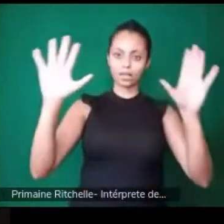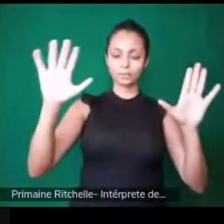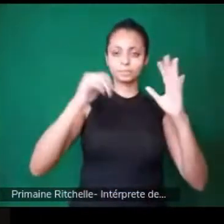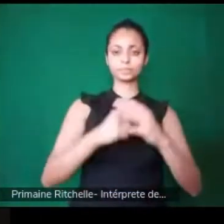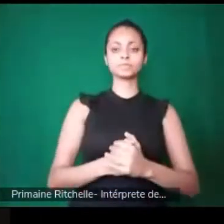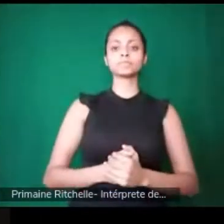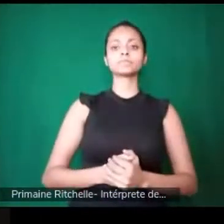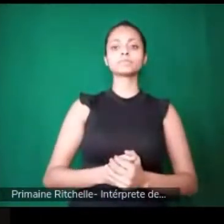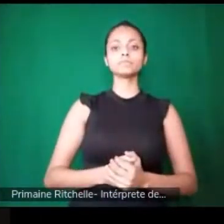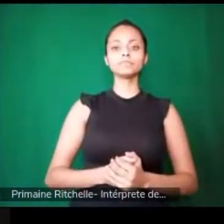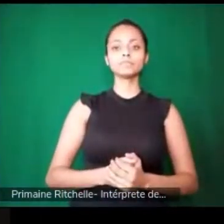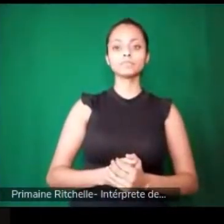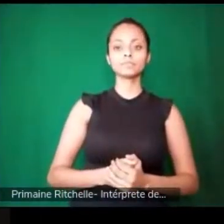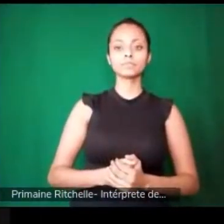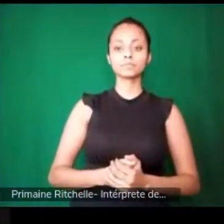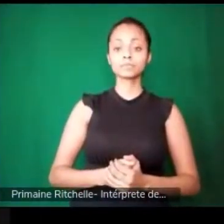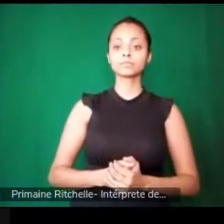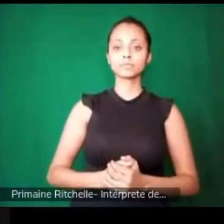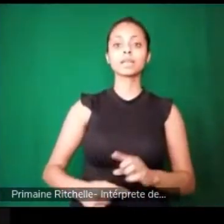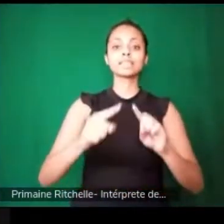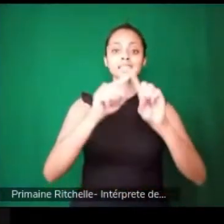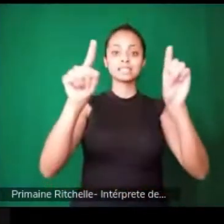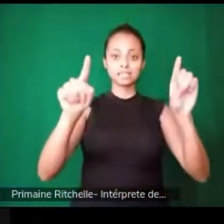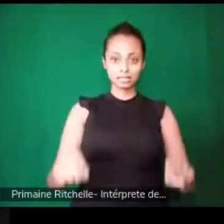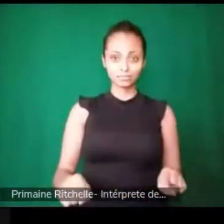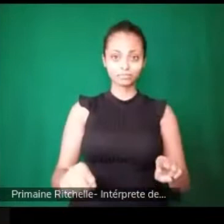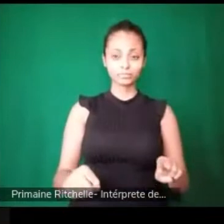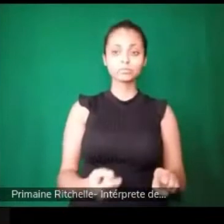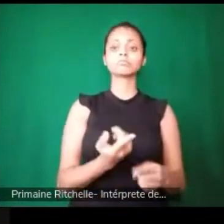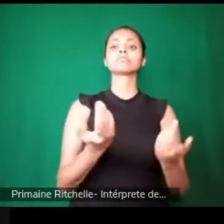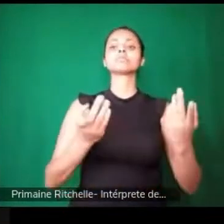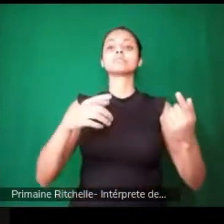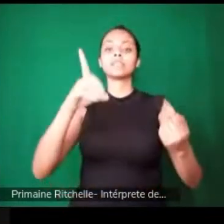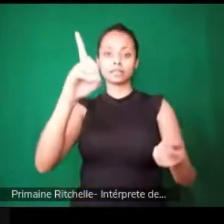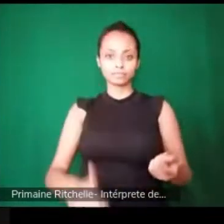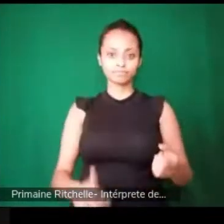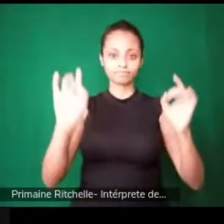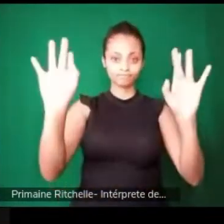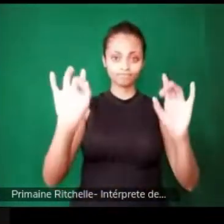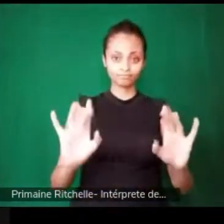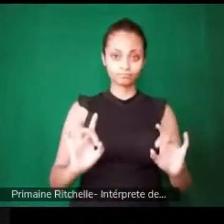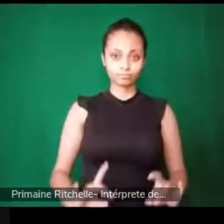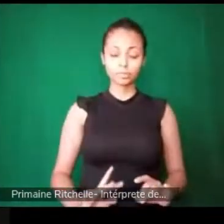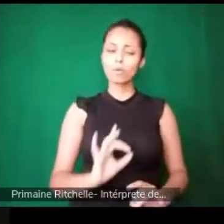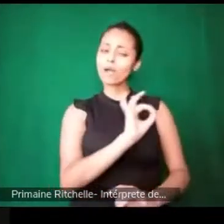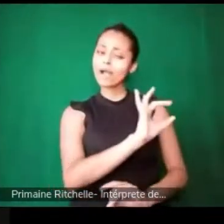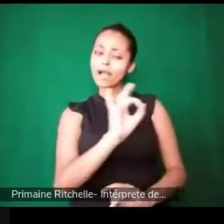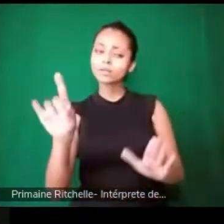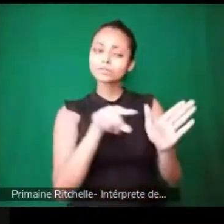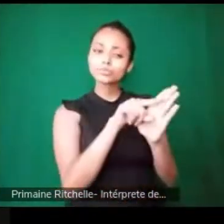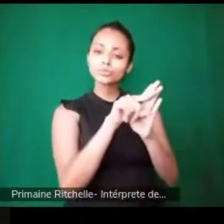Os servidores portadores de necessidades específicas terão seus casos avaliados individualmente, né? E